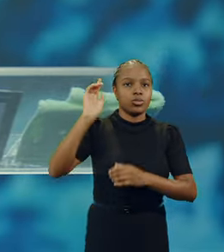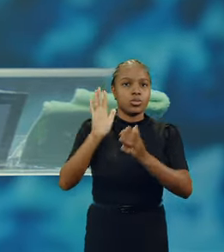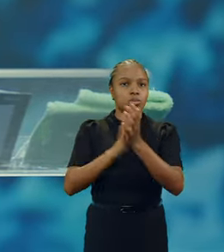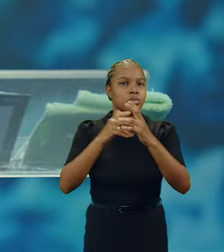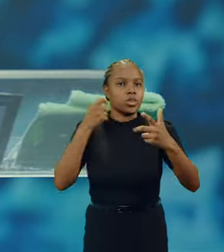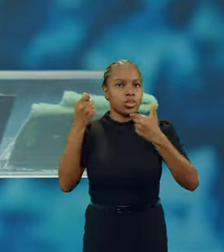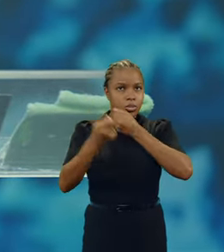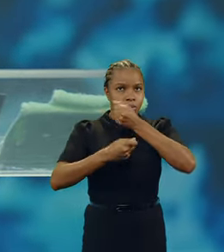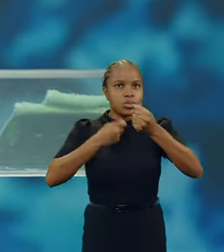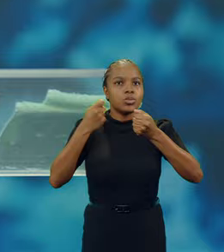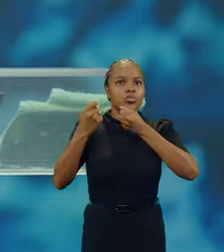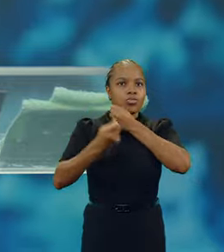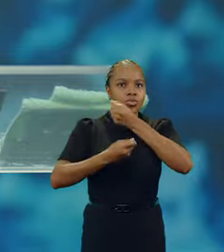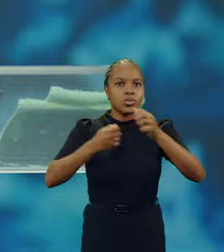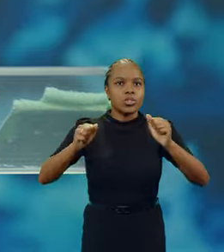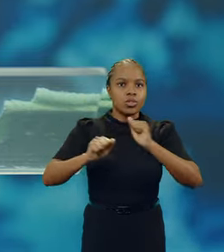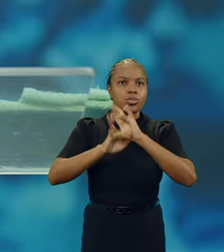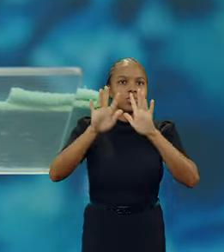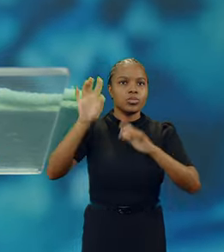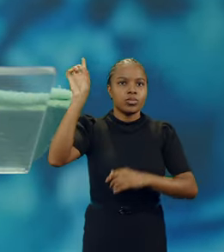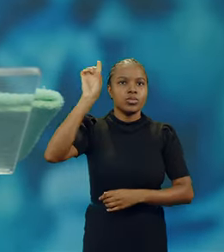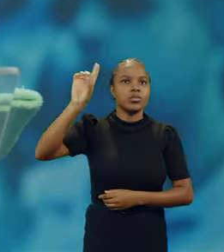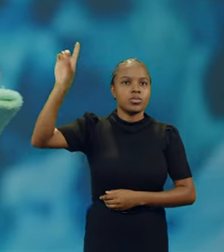Aleluia, glórias ao nome do Senhor.